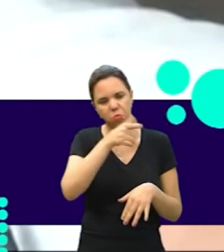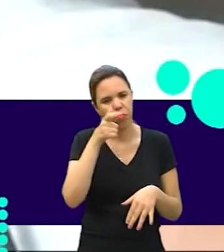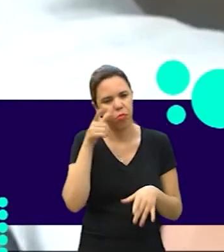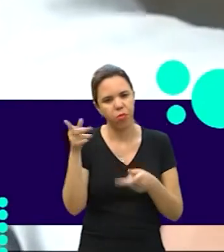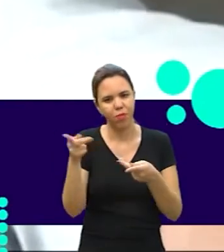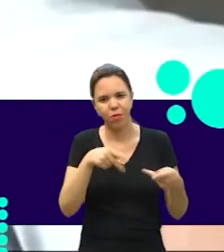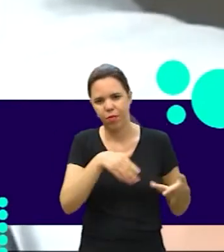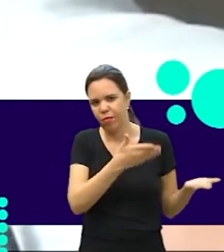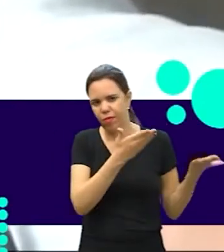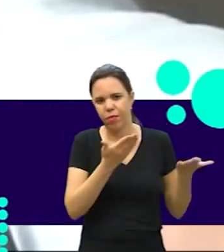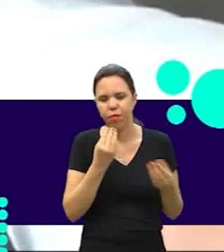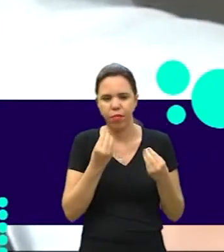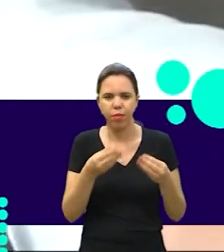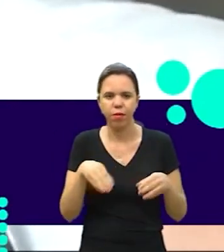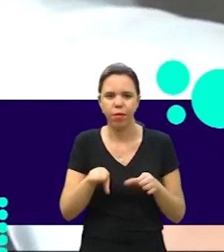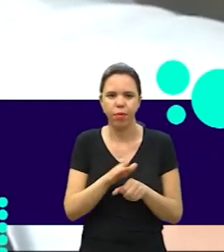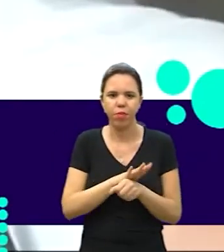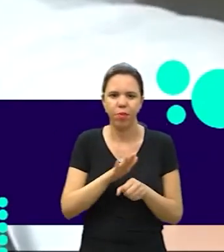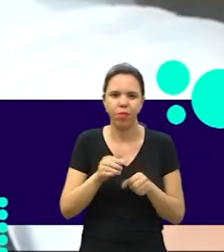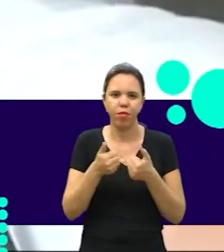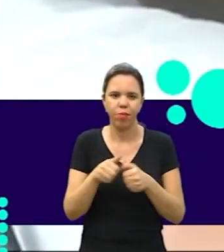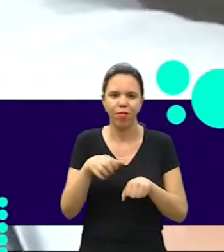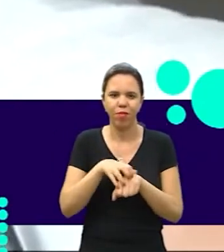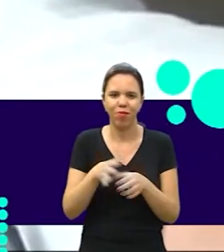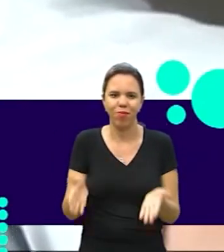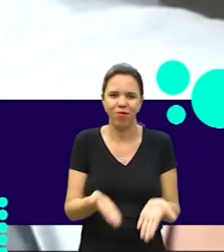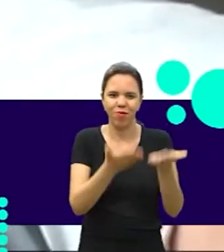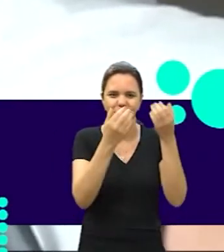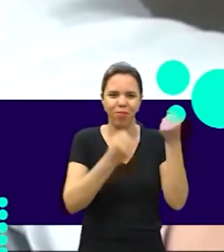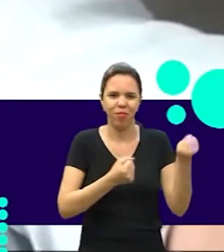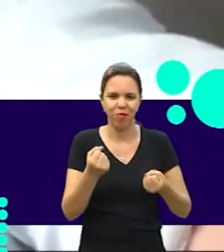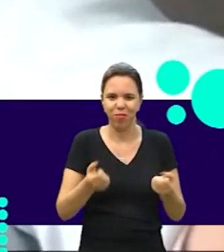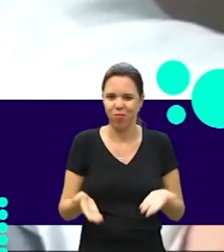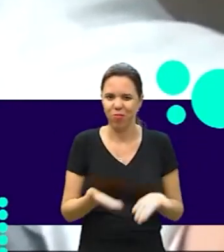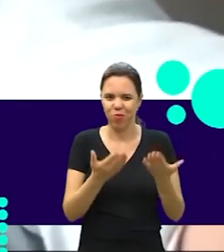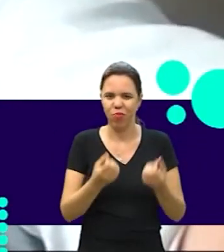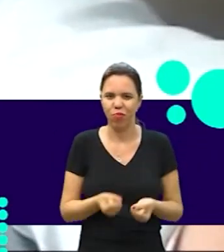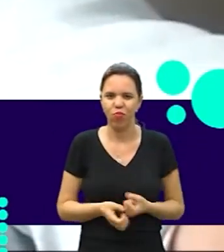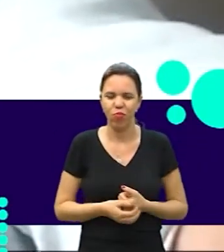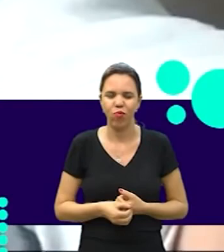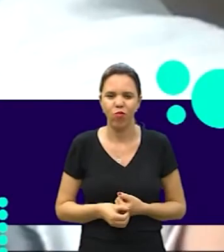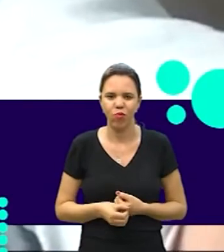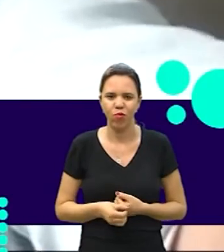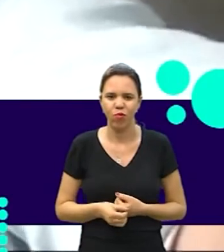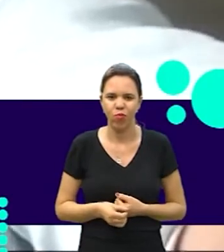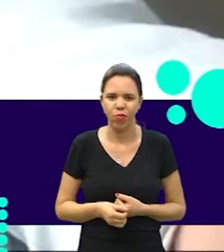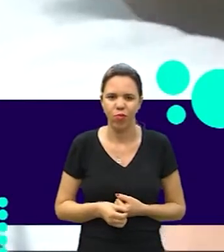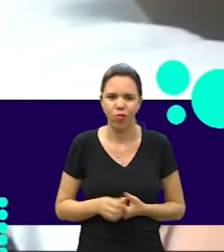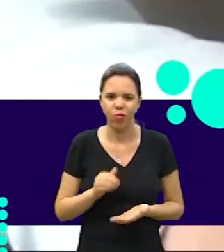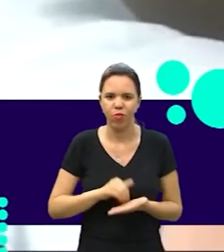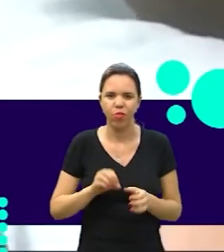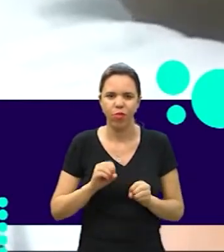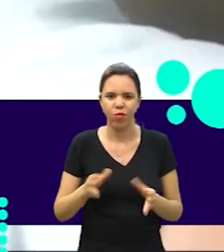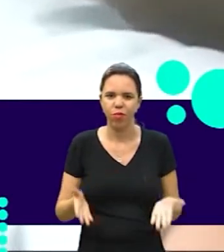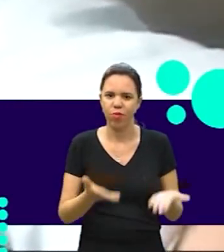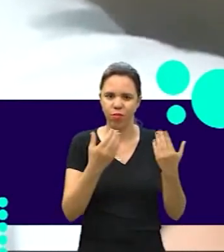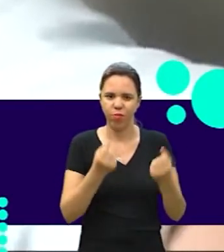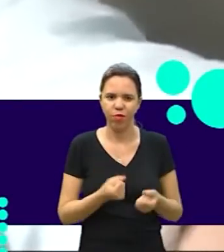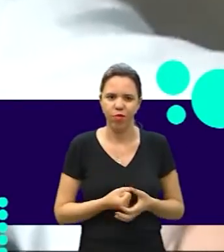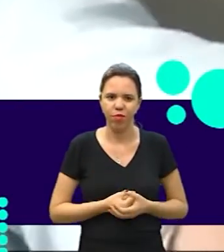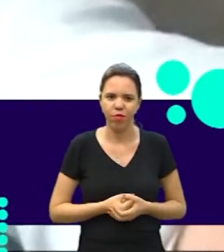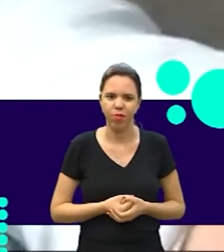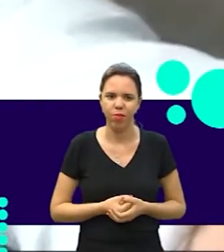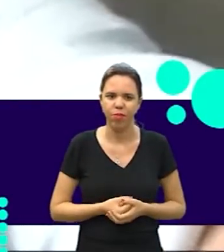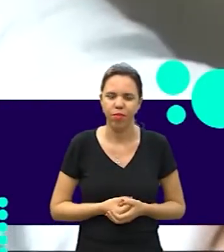lá. Chama a Márcia, Sibeli, Solange, enche o Onix, enche o Celta, enche o Palio, enche o Corsa, enche tudo. Se for ser carro da Secretaria da Educação é mais chique,